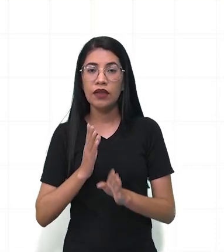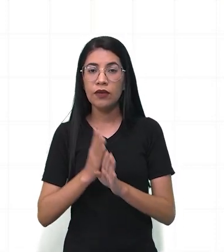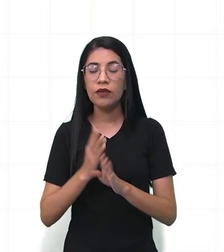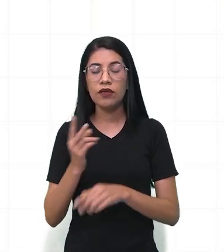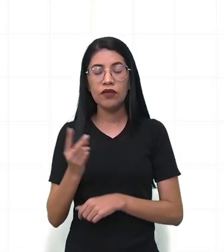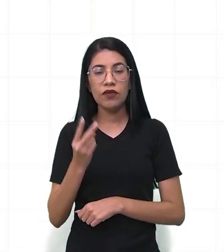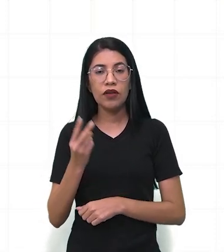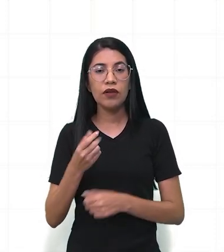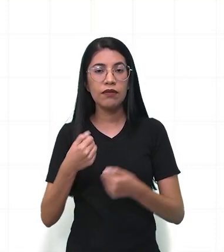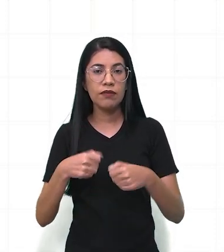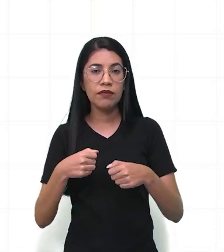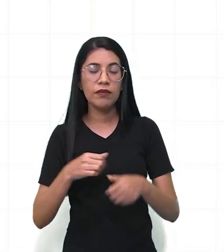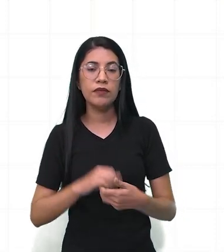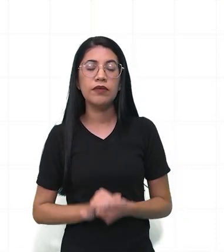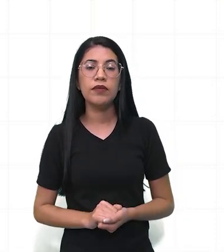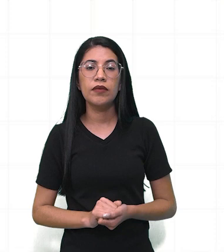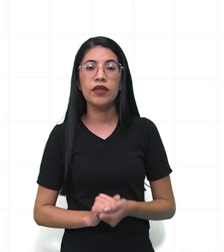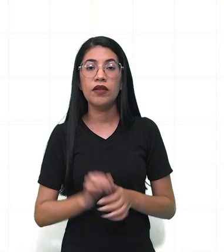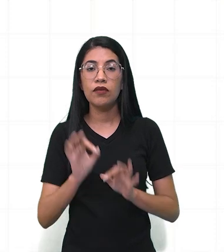ó. Significa que